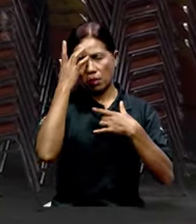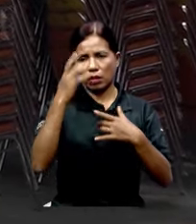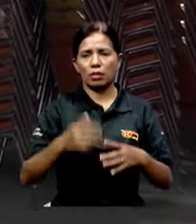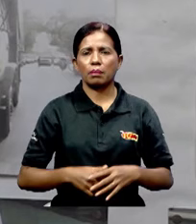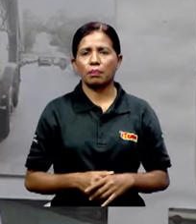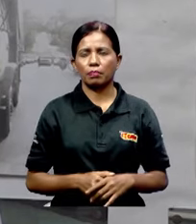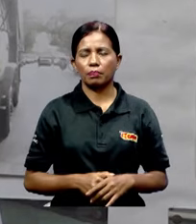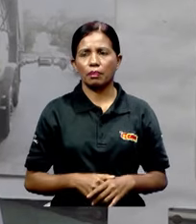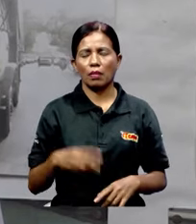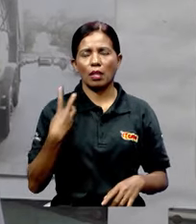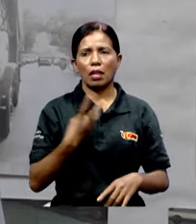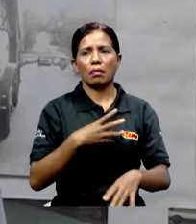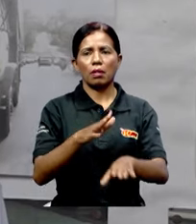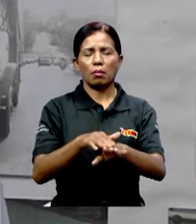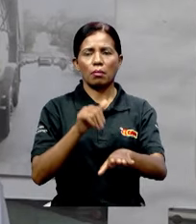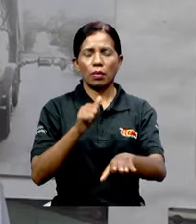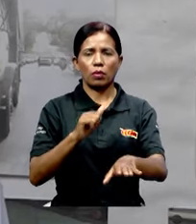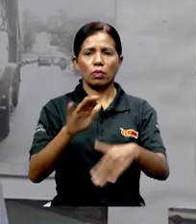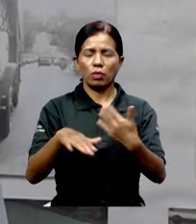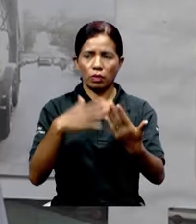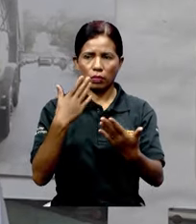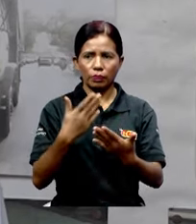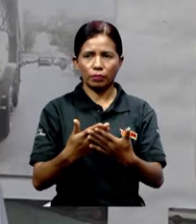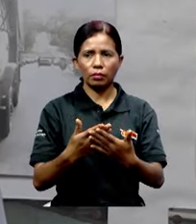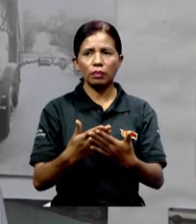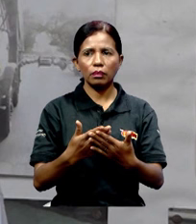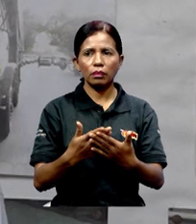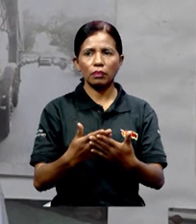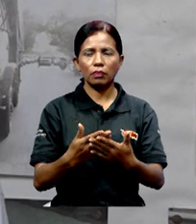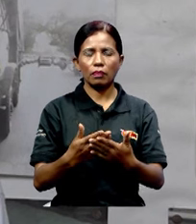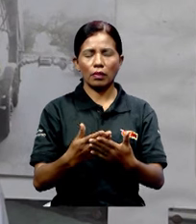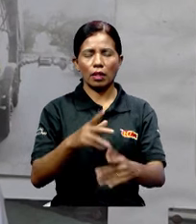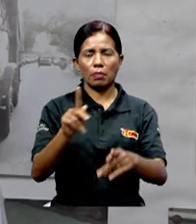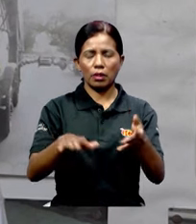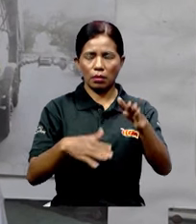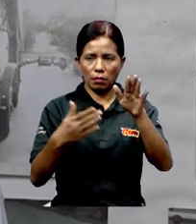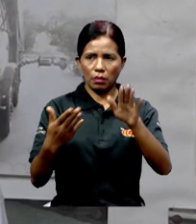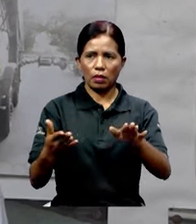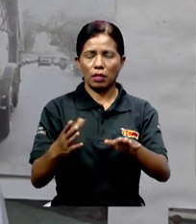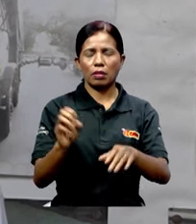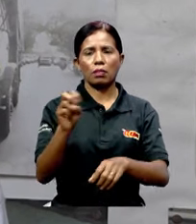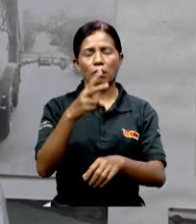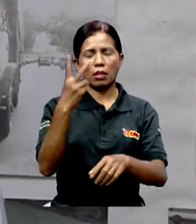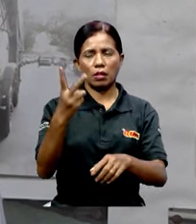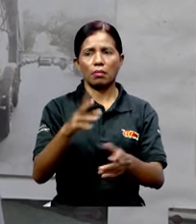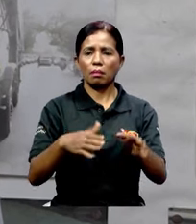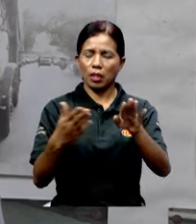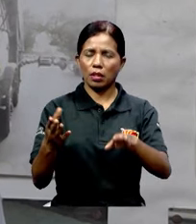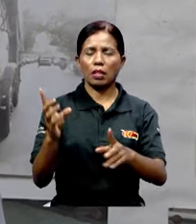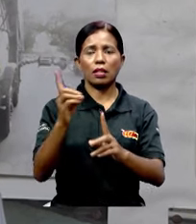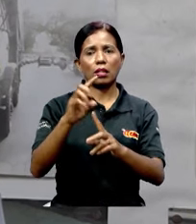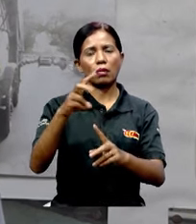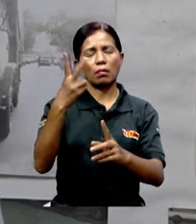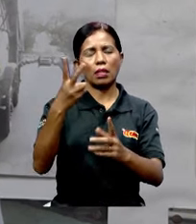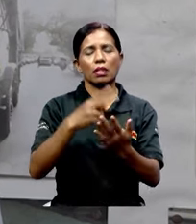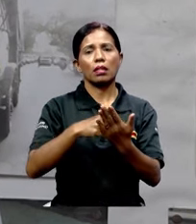permite. Ami mos convida hotu ba ba mat bian serambe au autor loji nambe makamati hi Santa Cruz